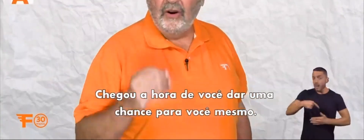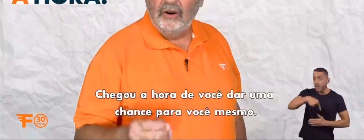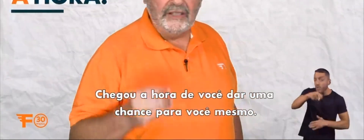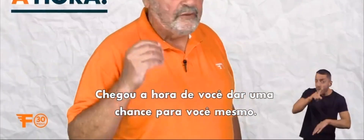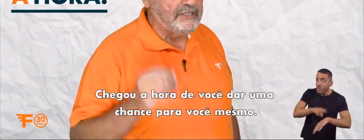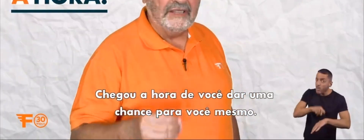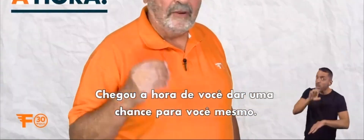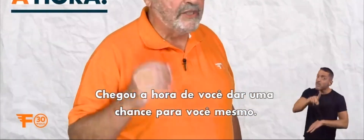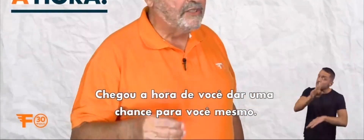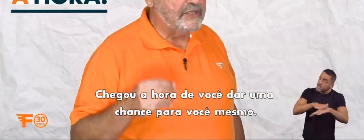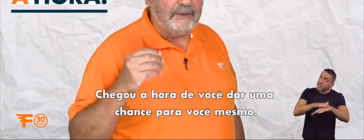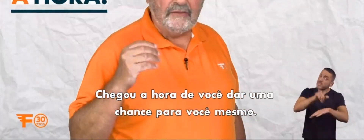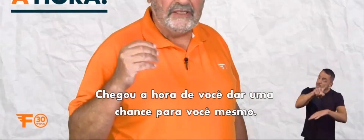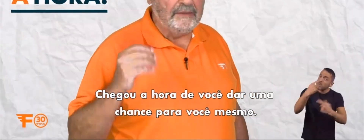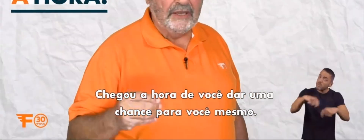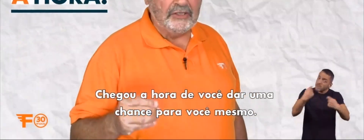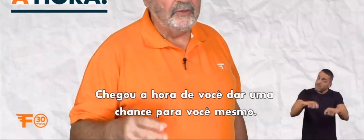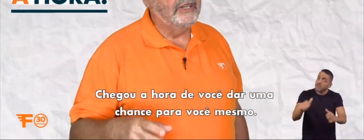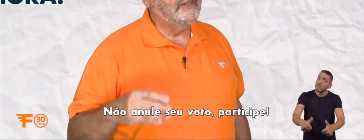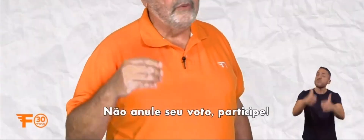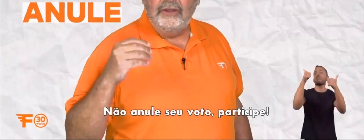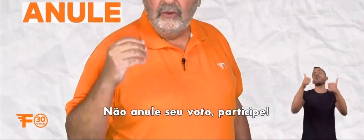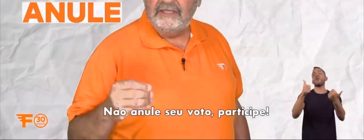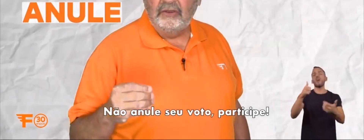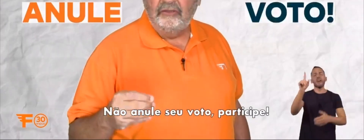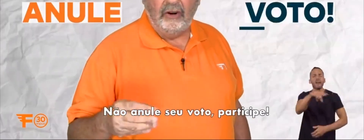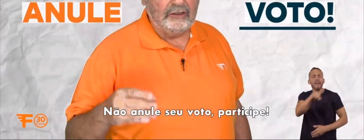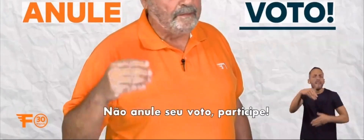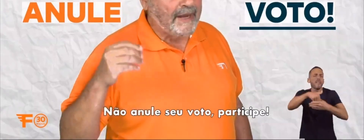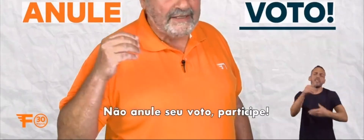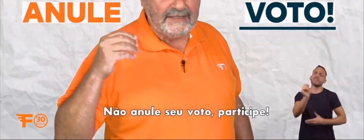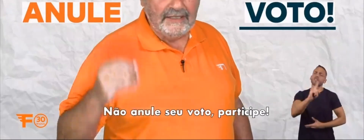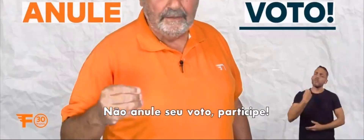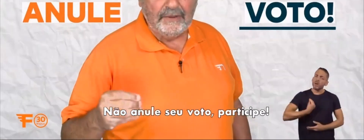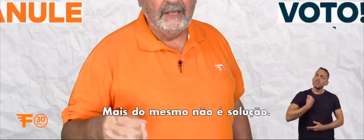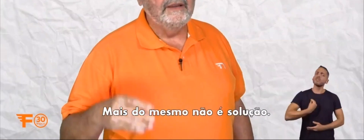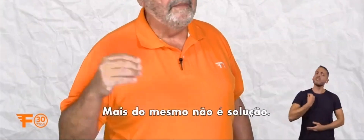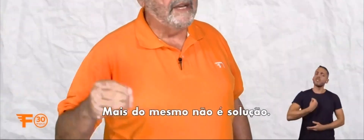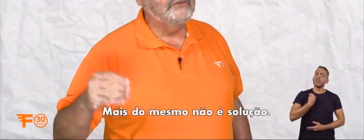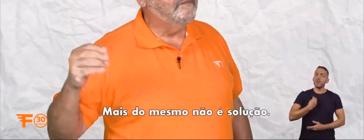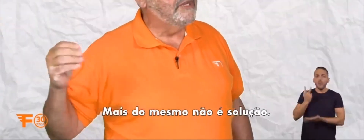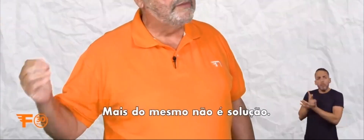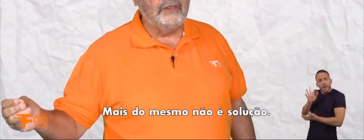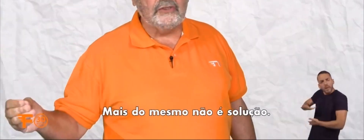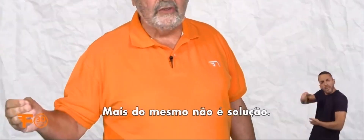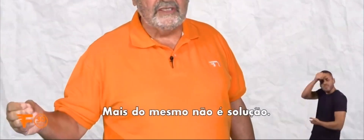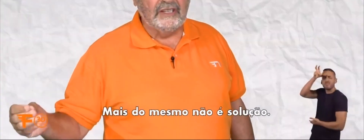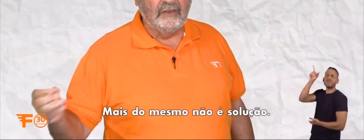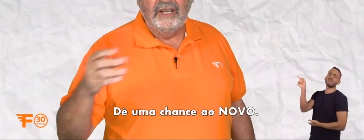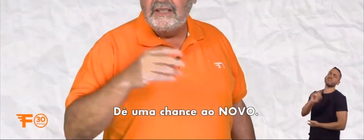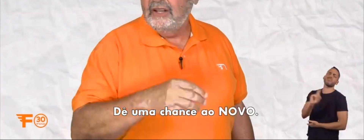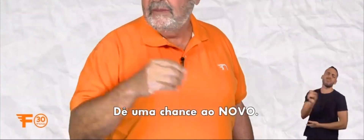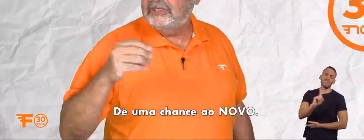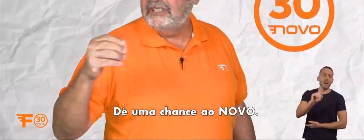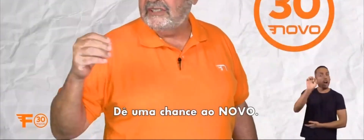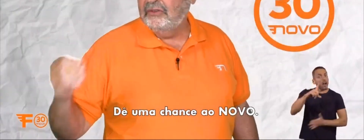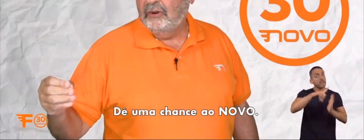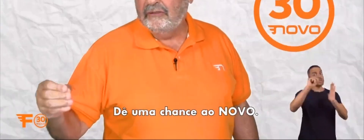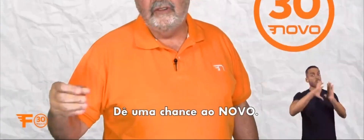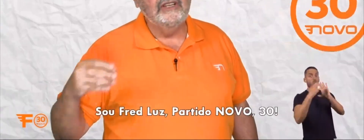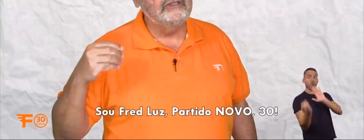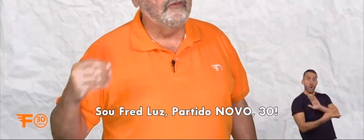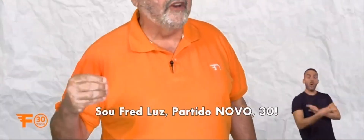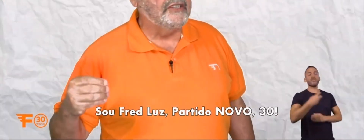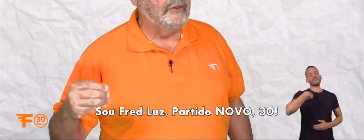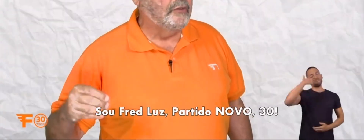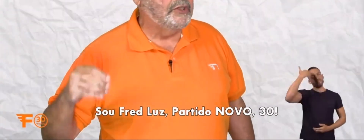Chegou a hora de você dar uma chance para você mesmo Não anule seu voto Participe Mais do mesmo não é solução Dê uma chance